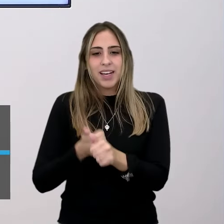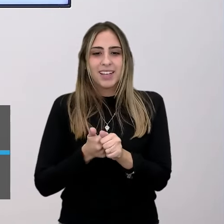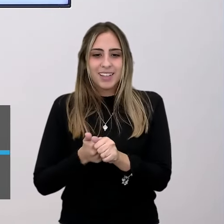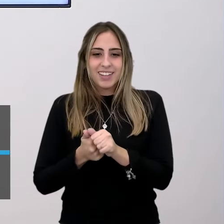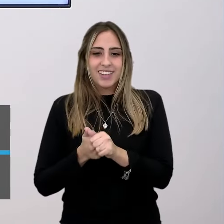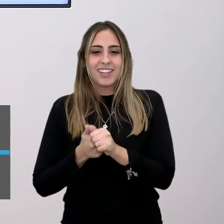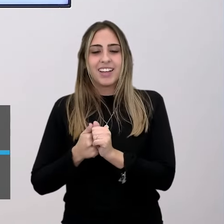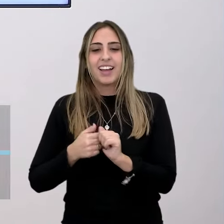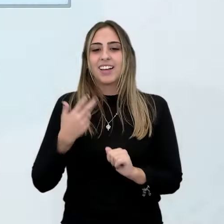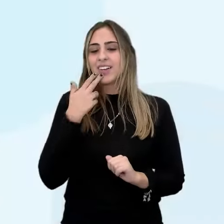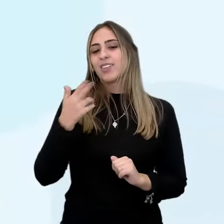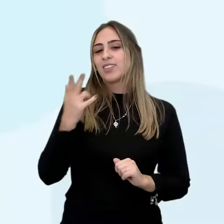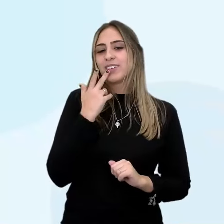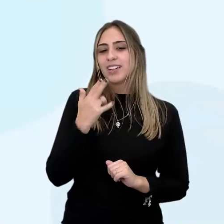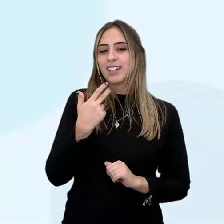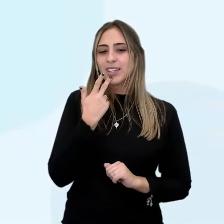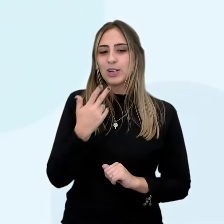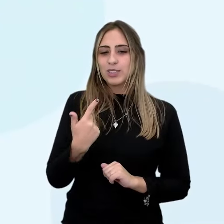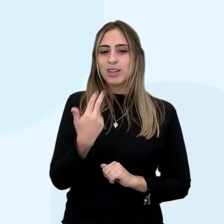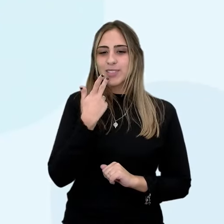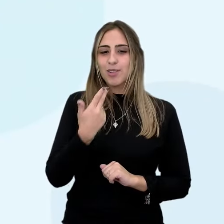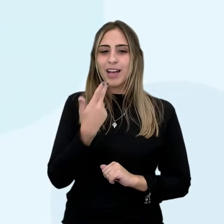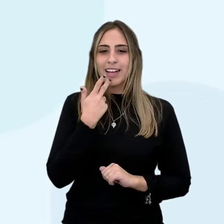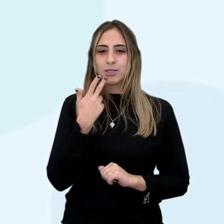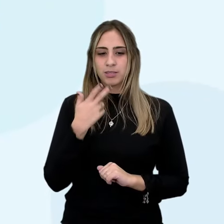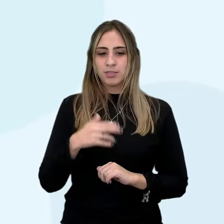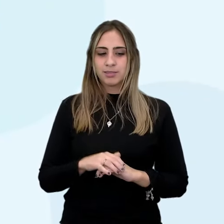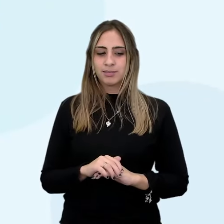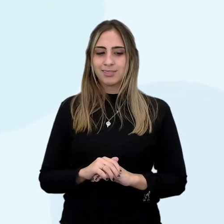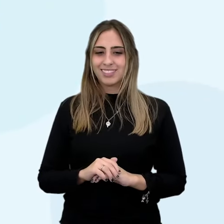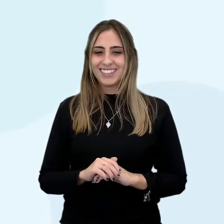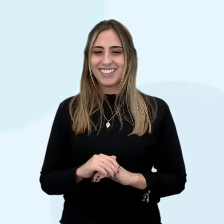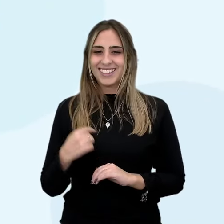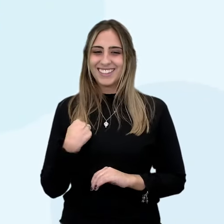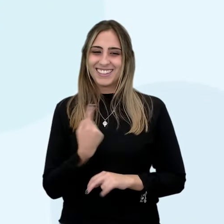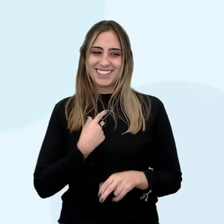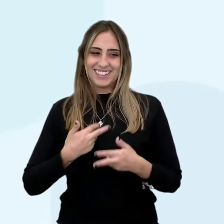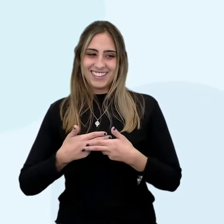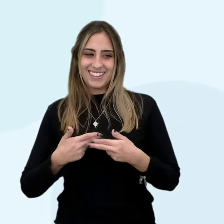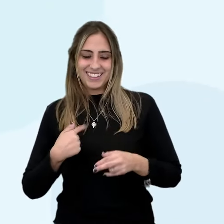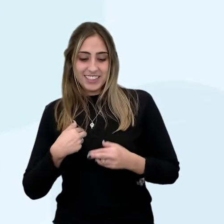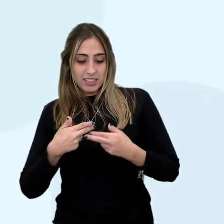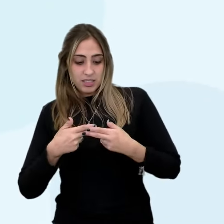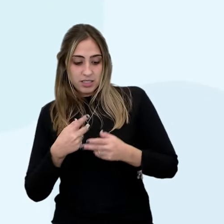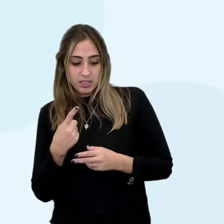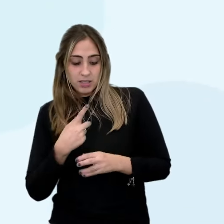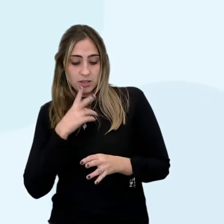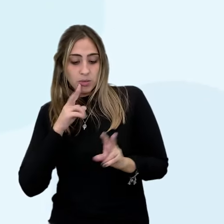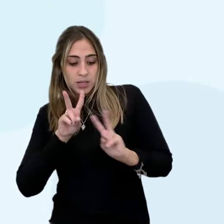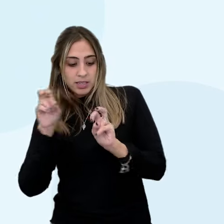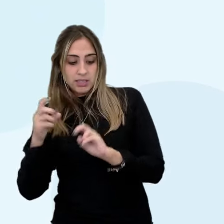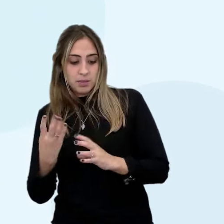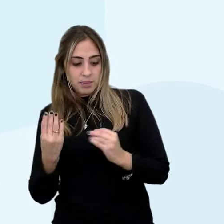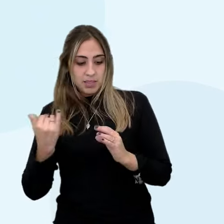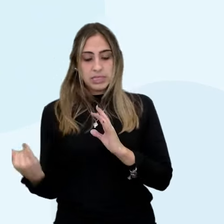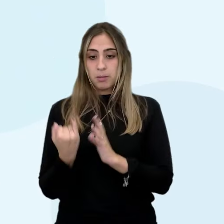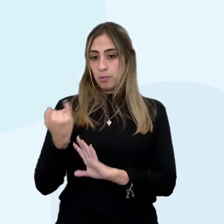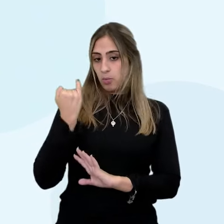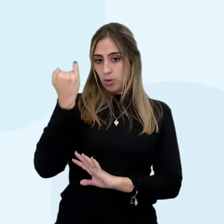formas e cores são capazes de evocar ideia sonoras musicais essa é uma questão bastante